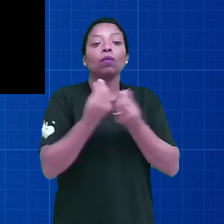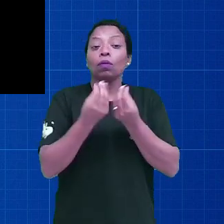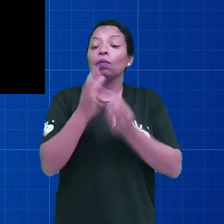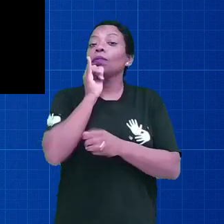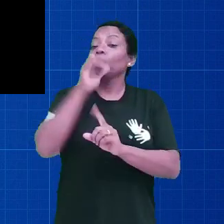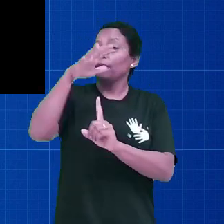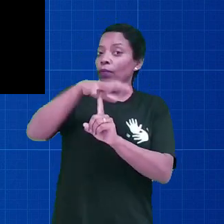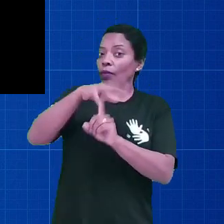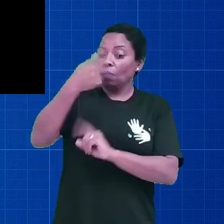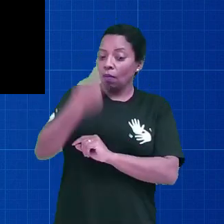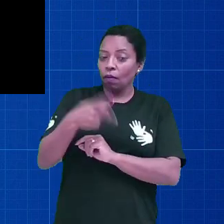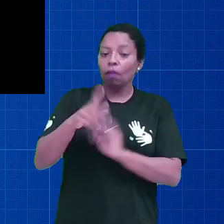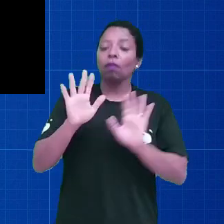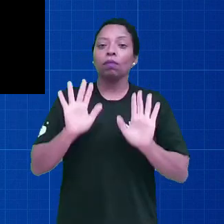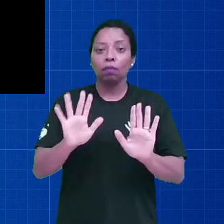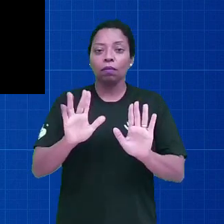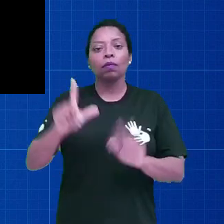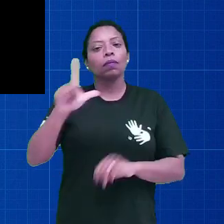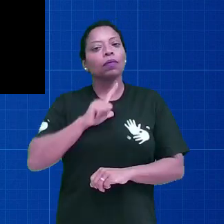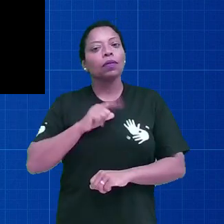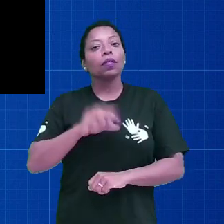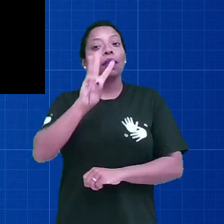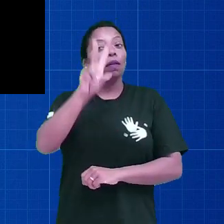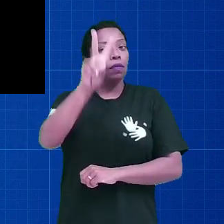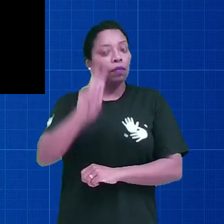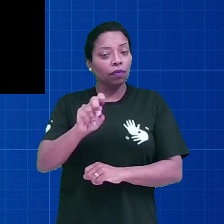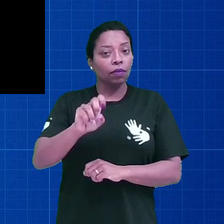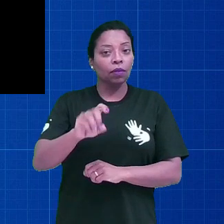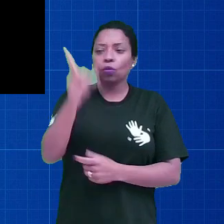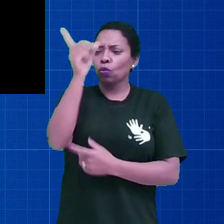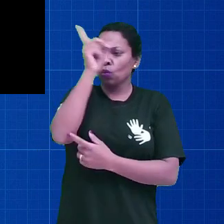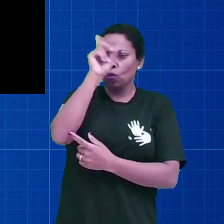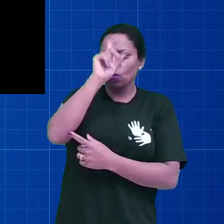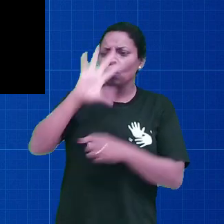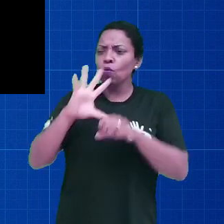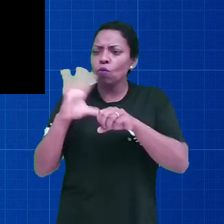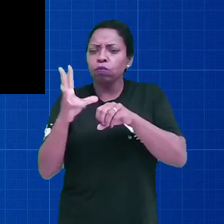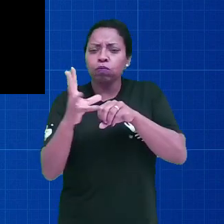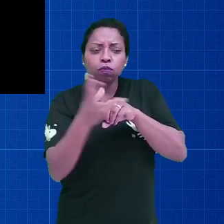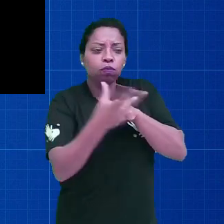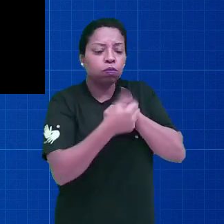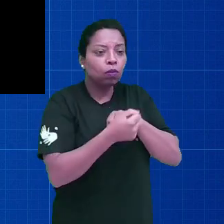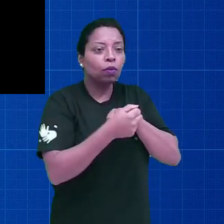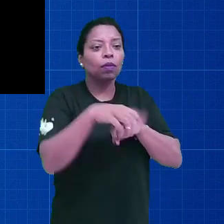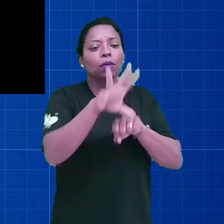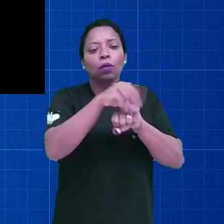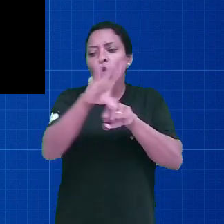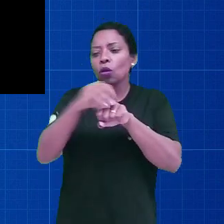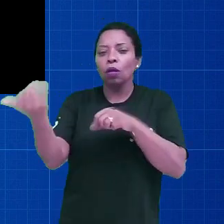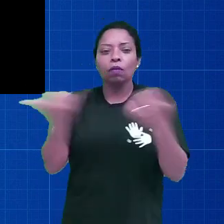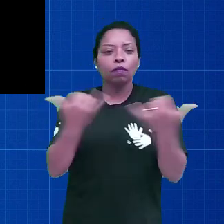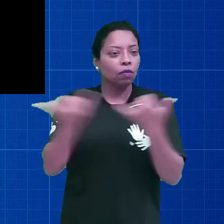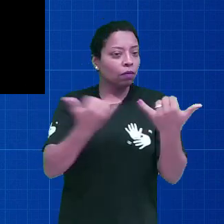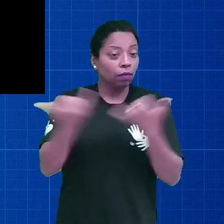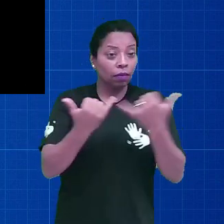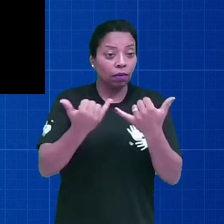eles são coletados 3 vezes ao longo do dia. Esses dados eles são concentrados aqui no Paraná, em